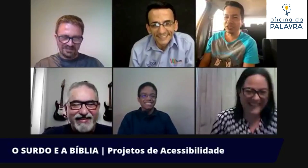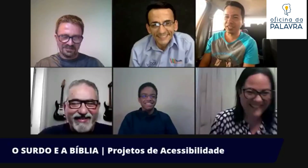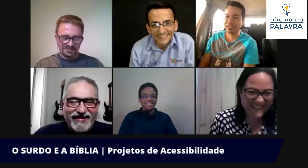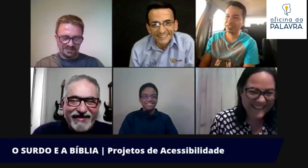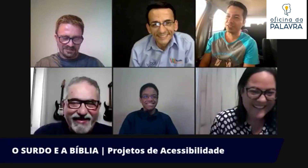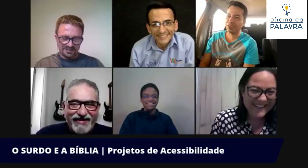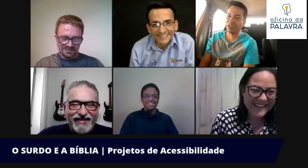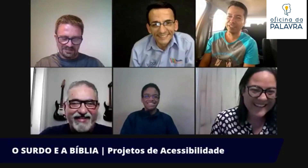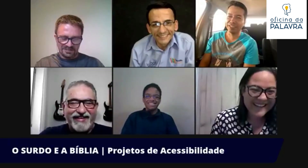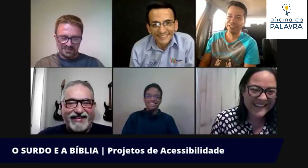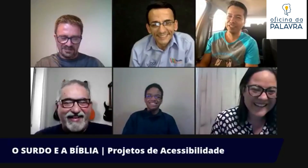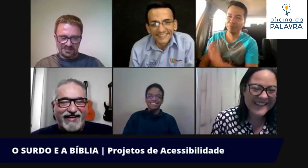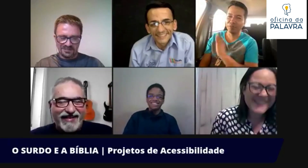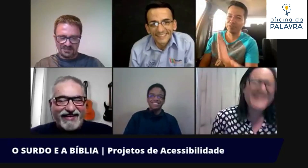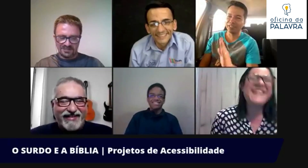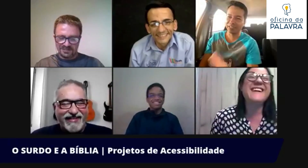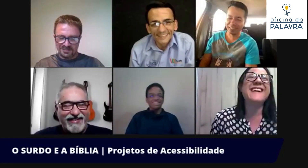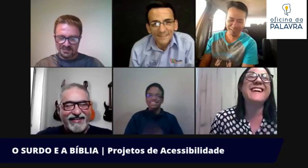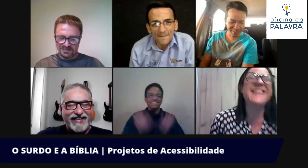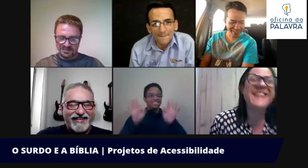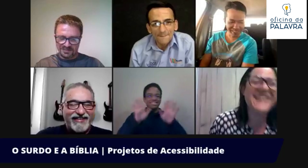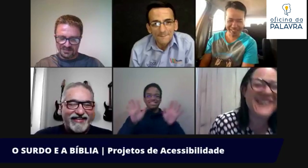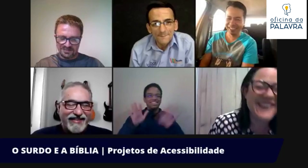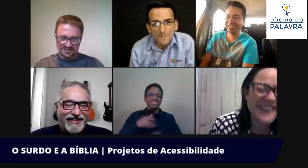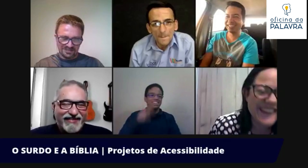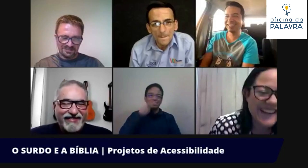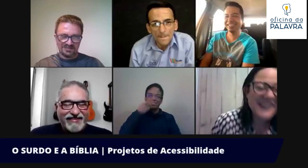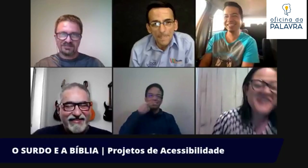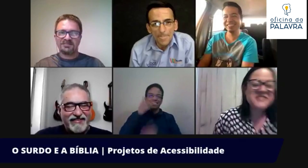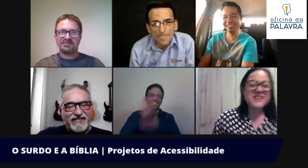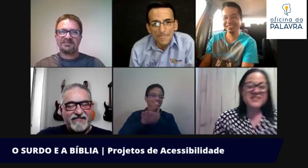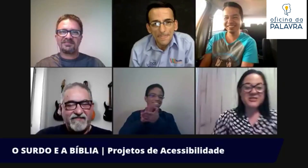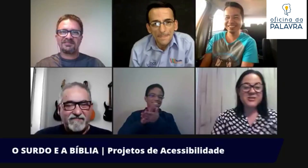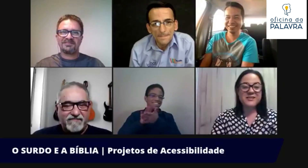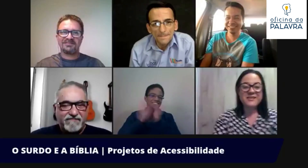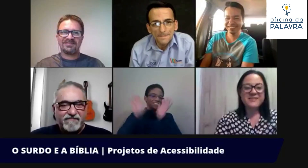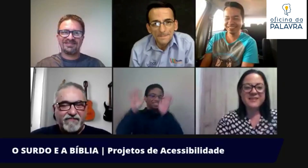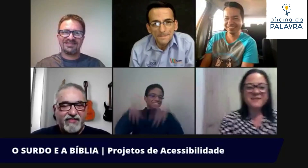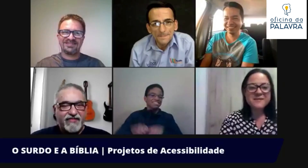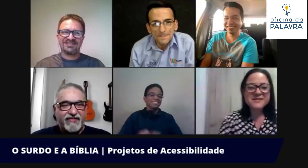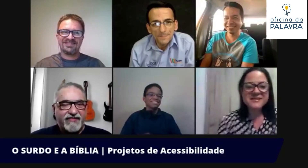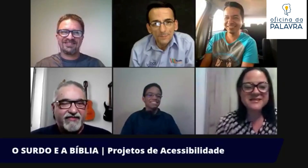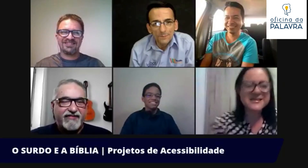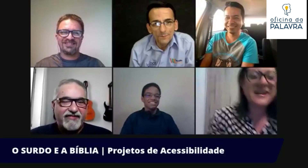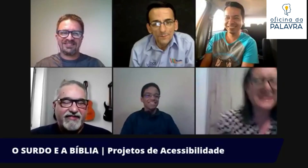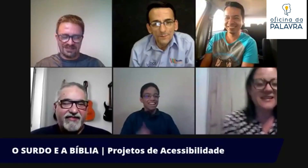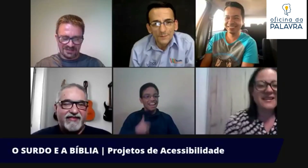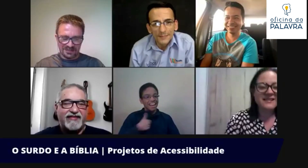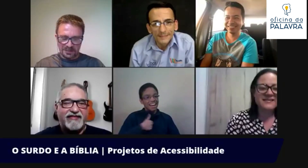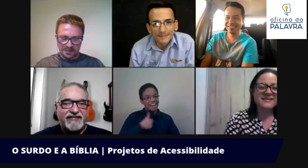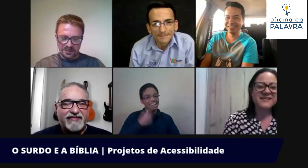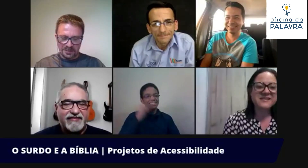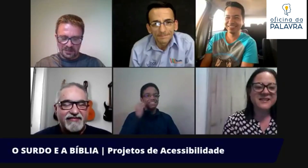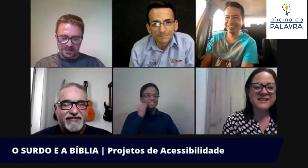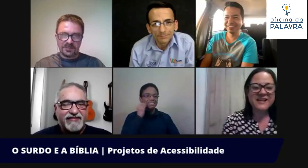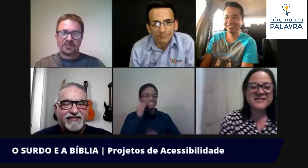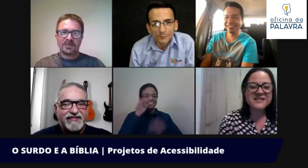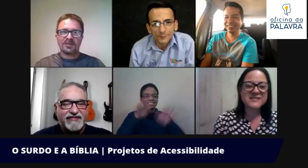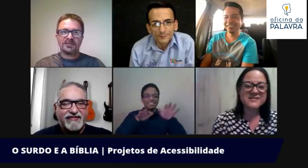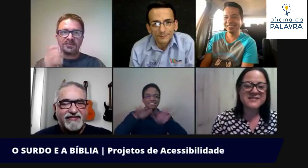Não puxa essa história, Daniel, não puxa essa história, né? Gente, eu tô tentando me acertar aqui